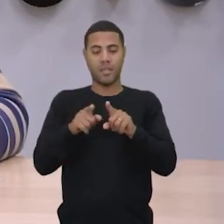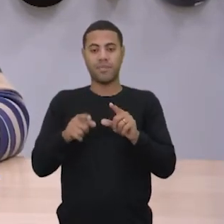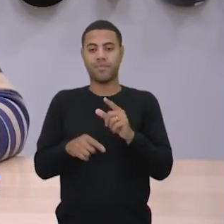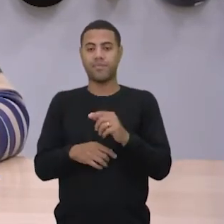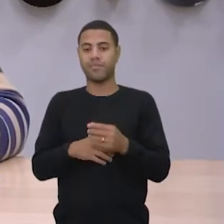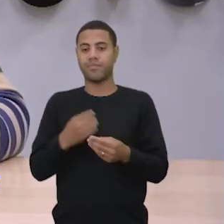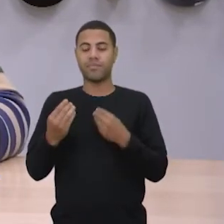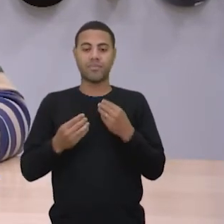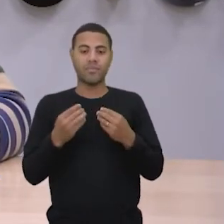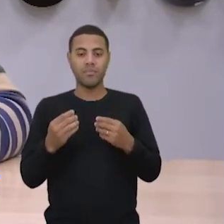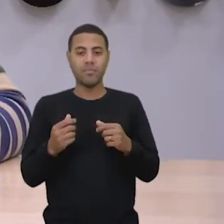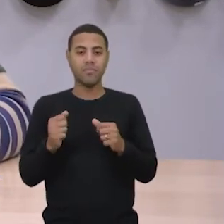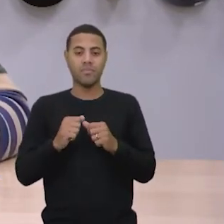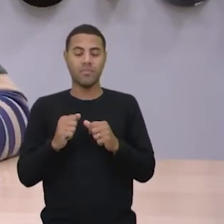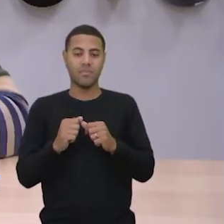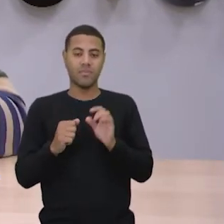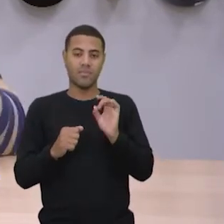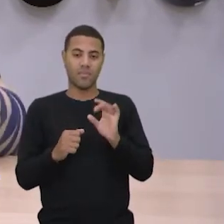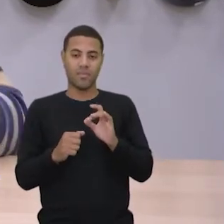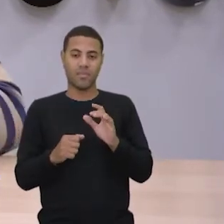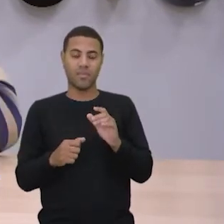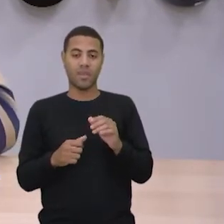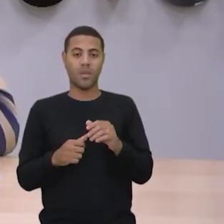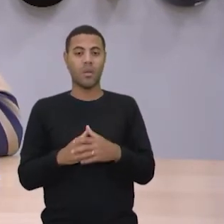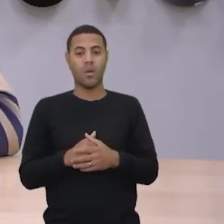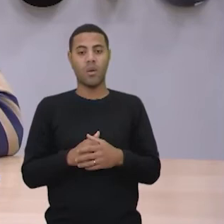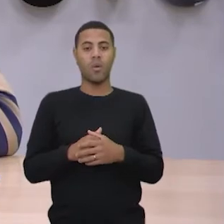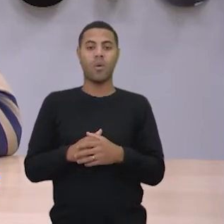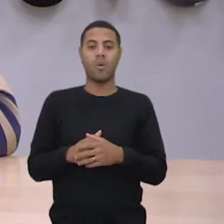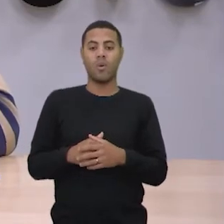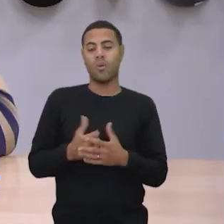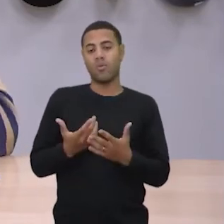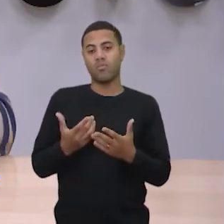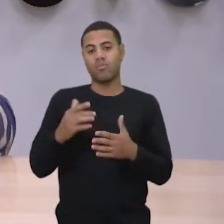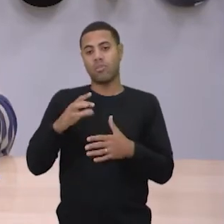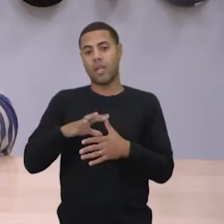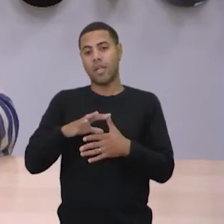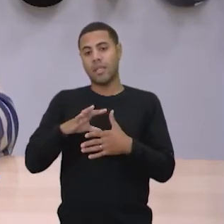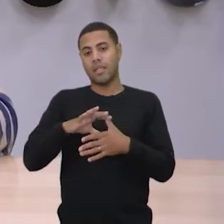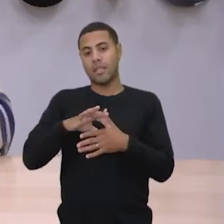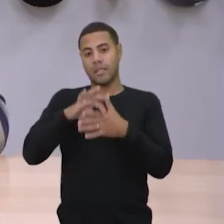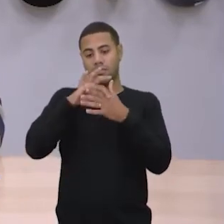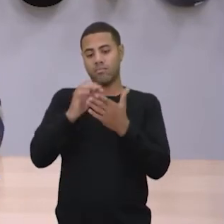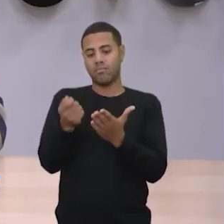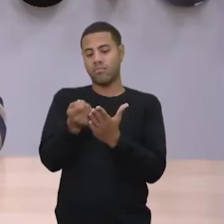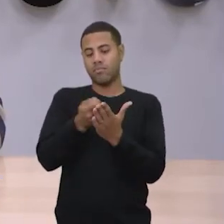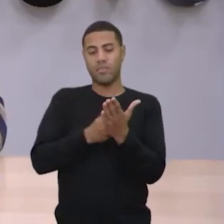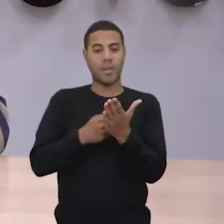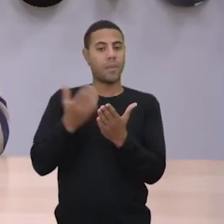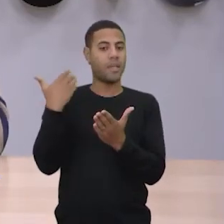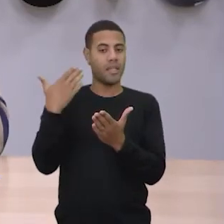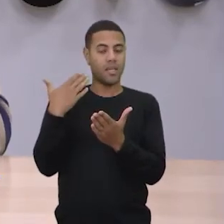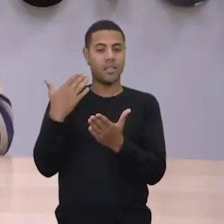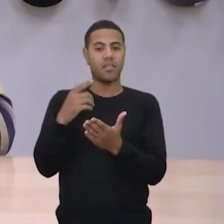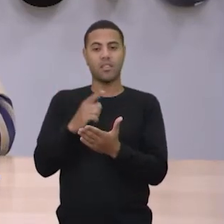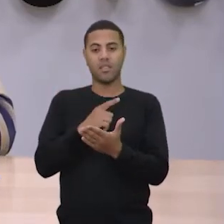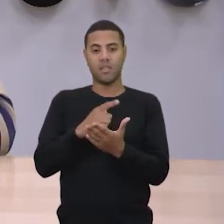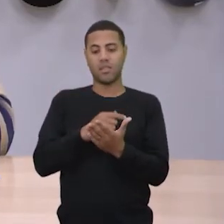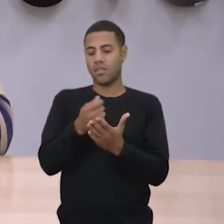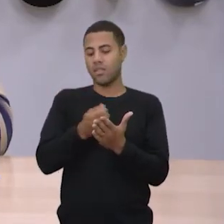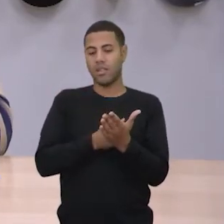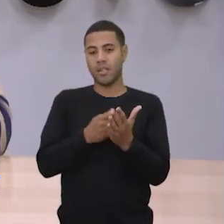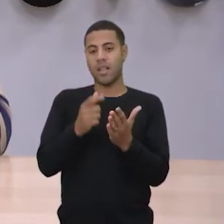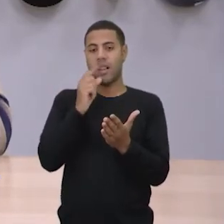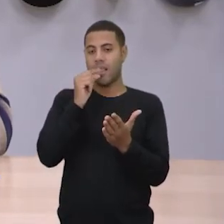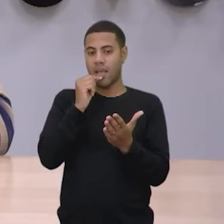não precisa necessariamente ter o caderno físico, né? Esses cientistas das antigas que eu mencionei, era a época deles